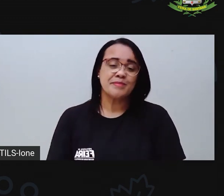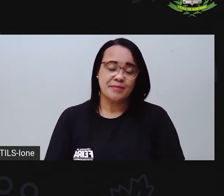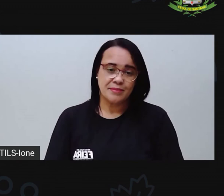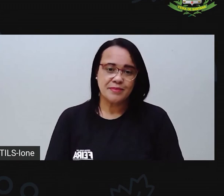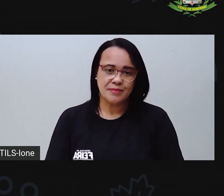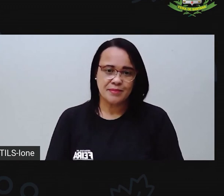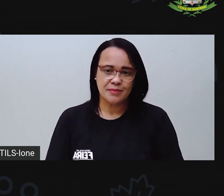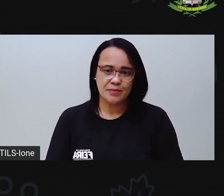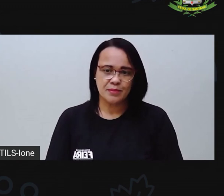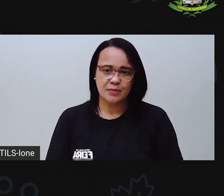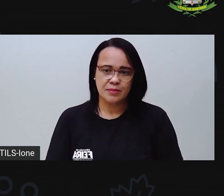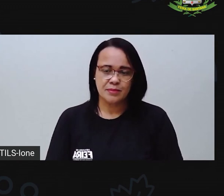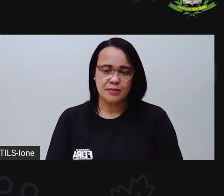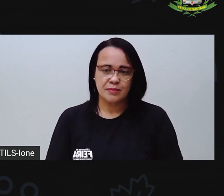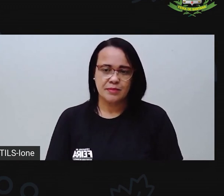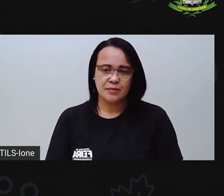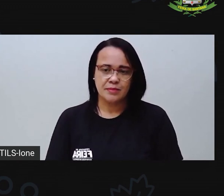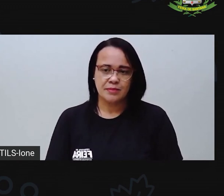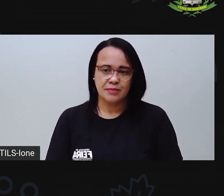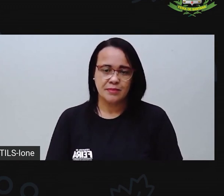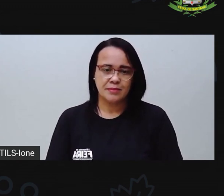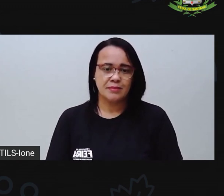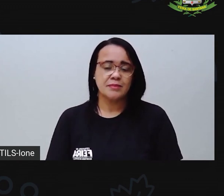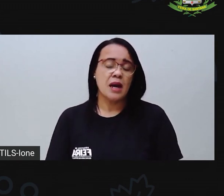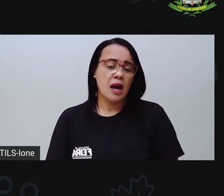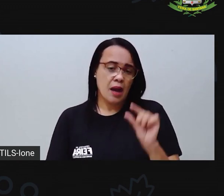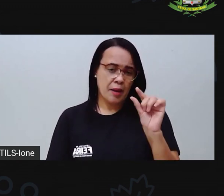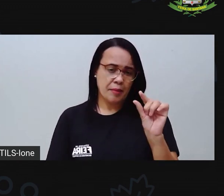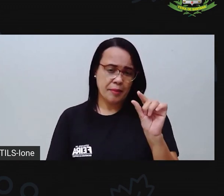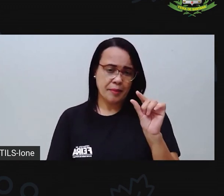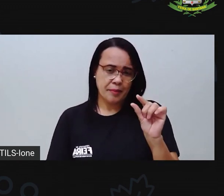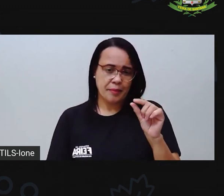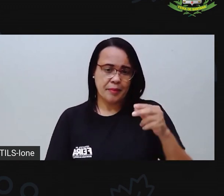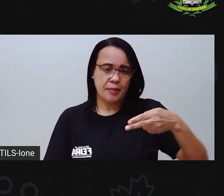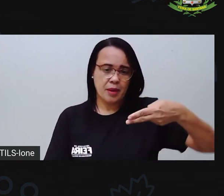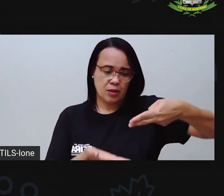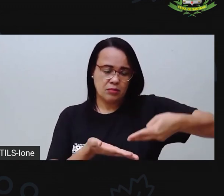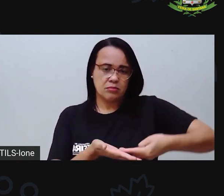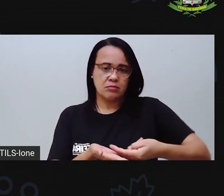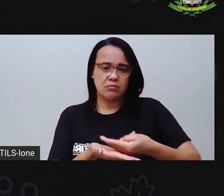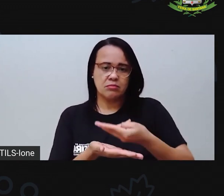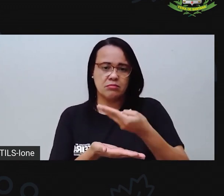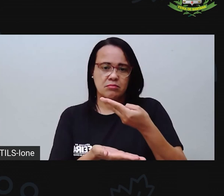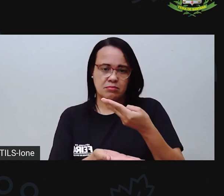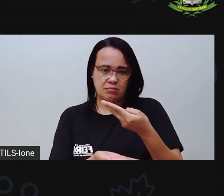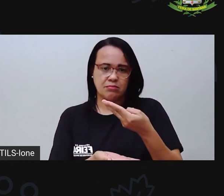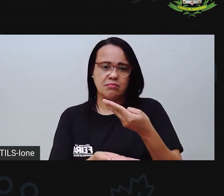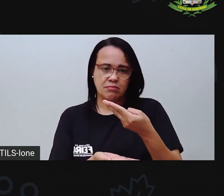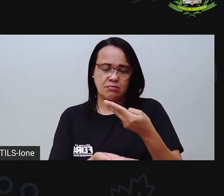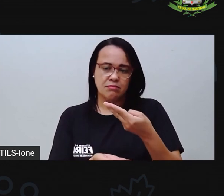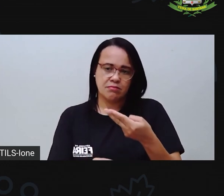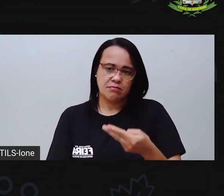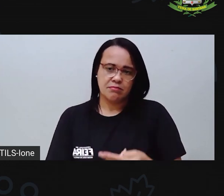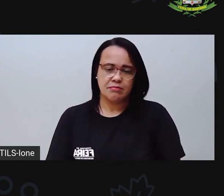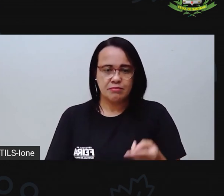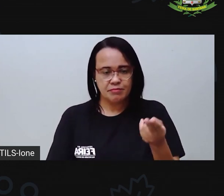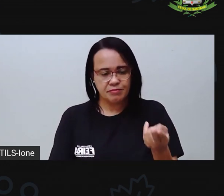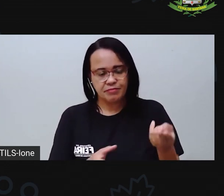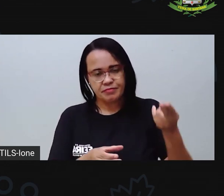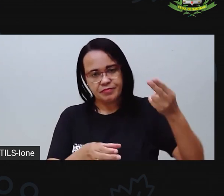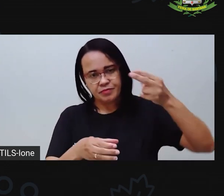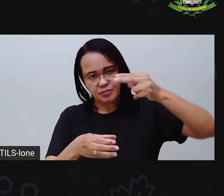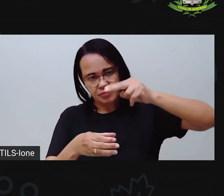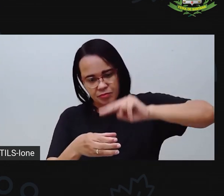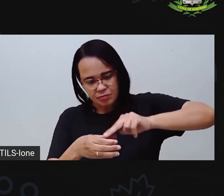Vai colocar aqui uma colher de chá, né? É da menorzinha. Então a Pro vai colocar aqui, vai tirar um